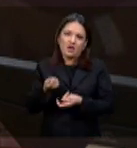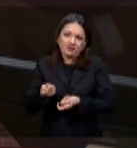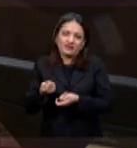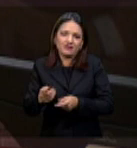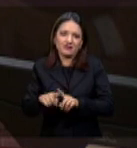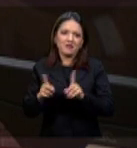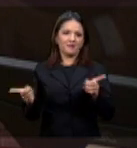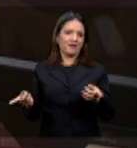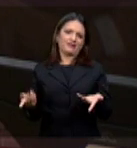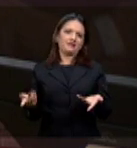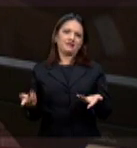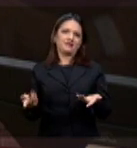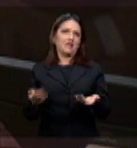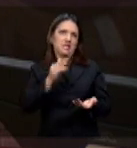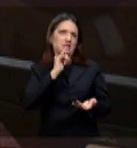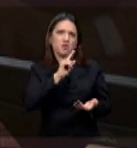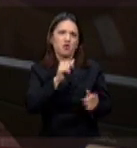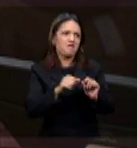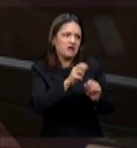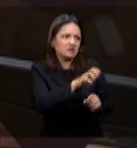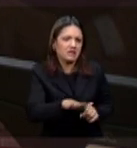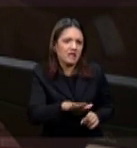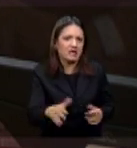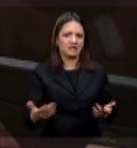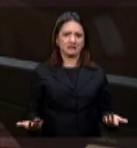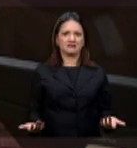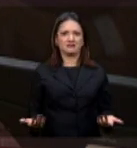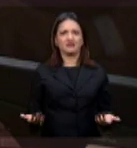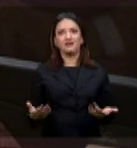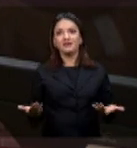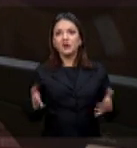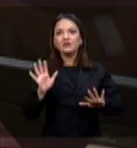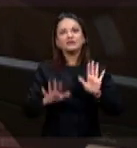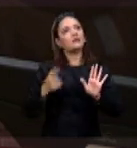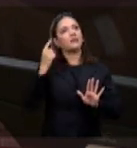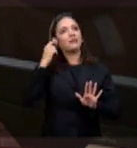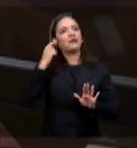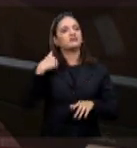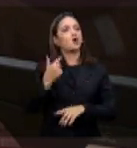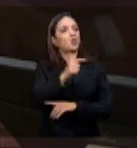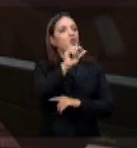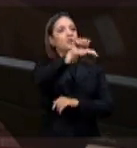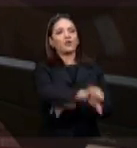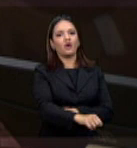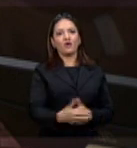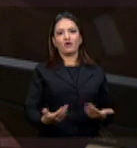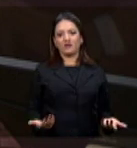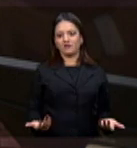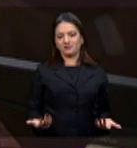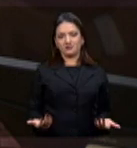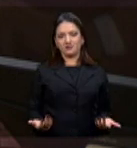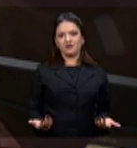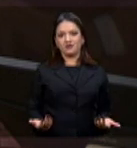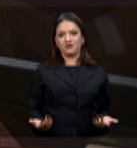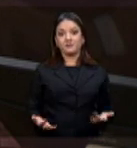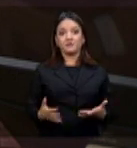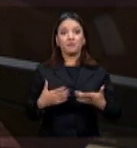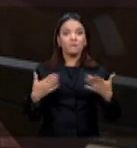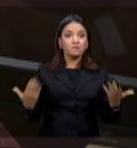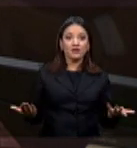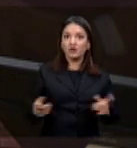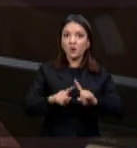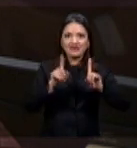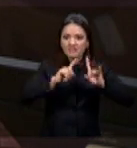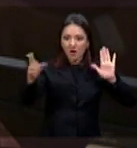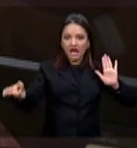poxa, eu não faço isso com nenhuma criança. Aí a pessoa que faz com criança, ah, eu fiz, mas eu não faço com a minha própria filha. Isso sim que é um absurdo. O outro que